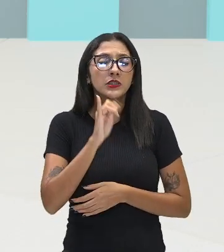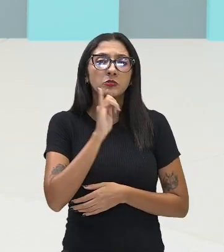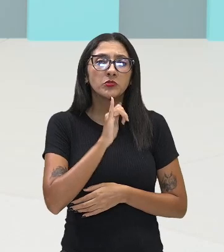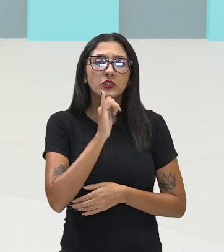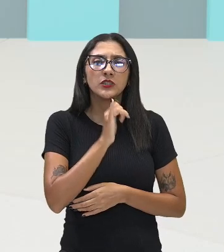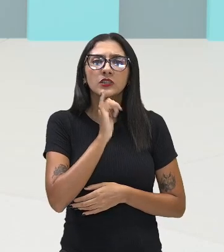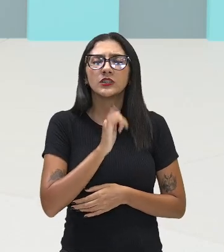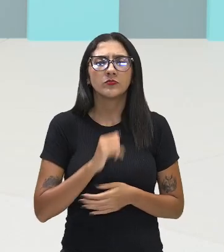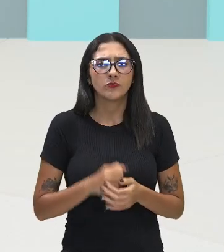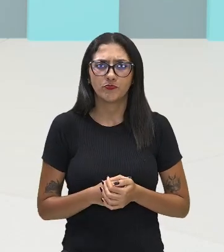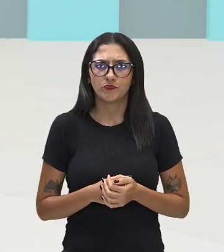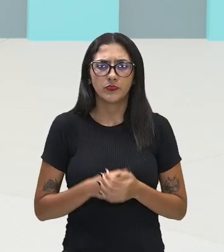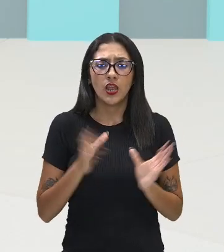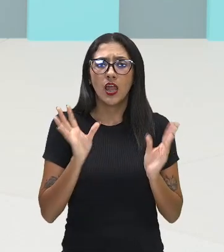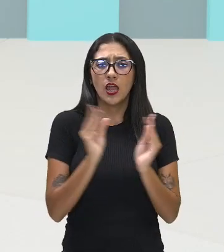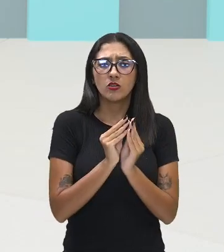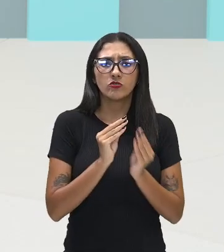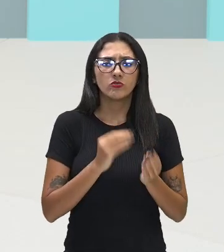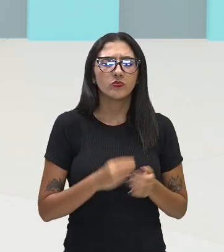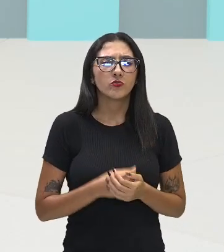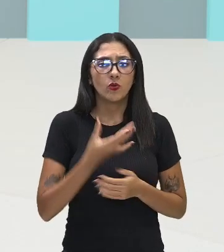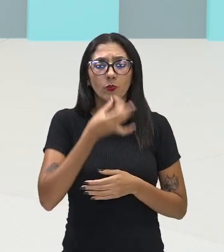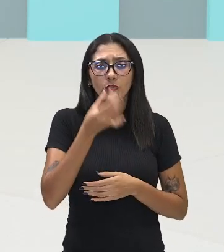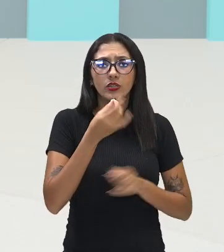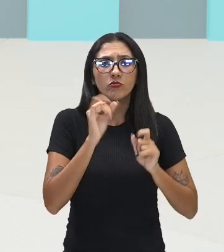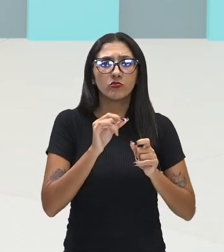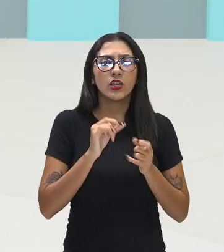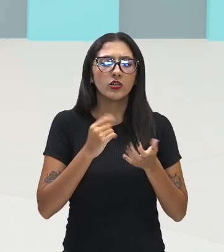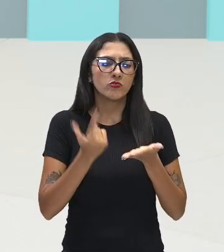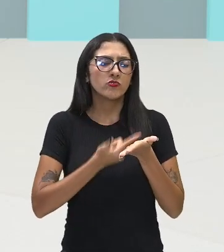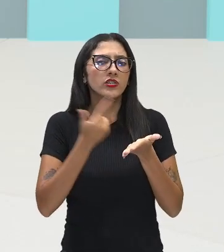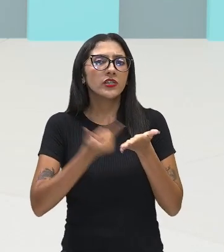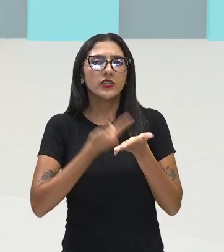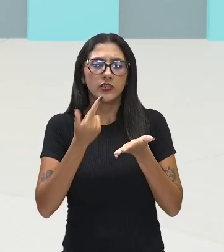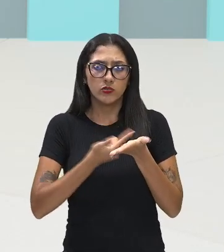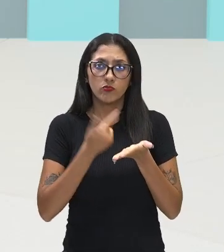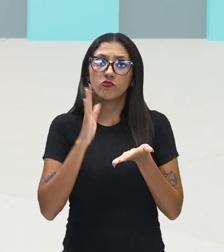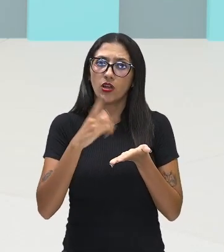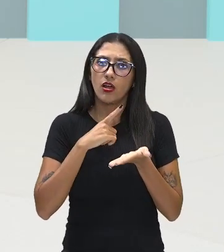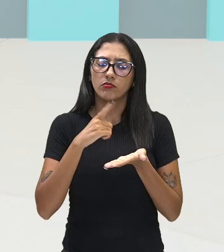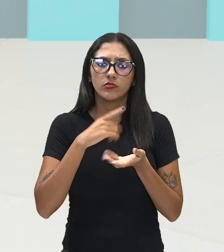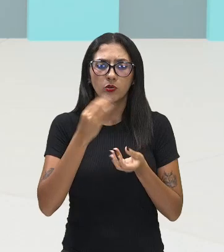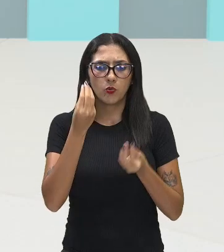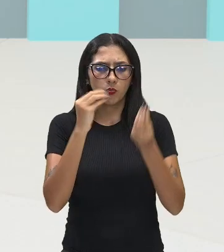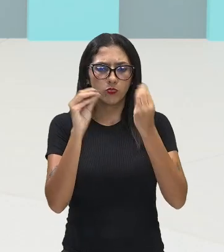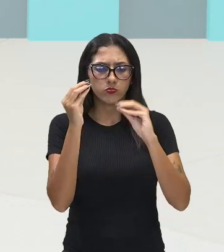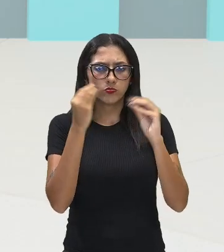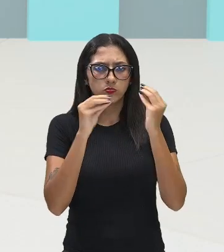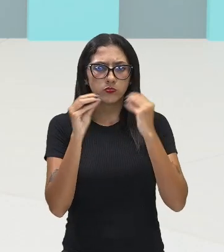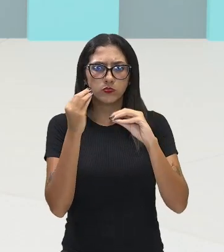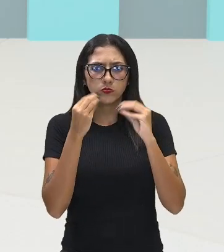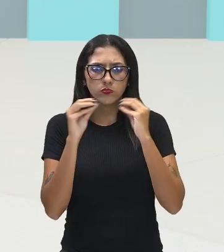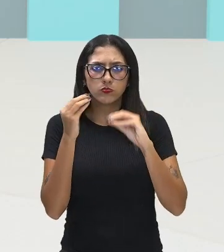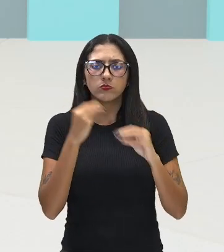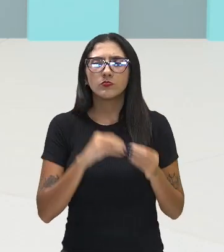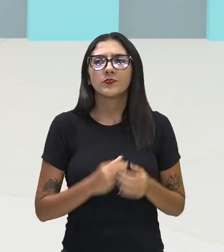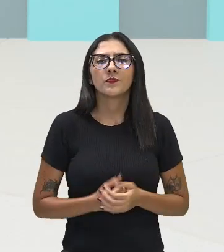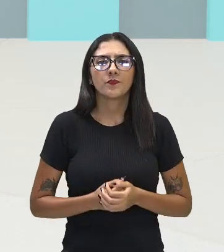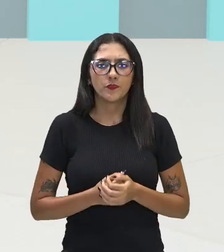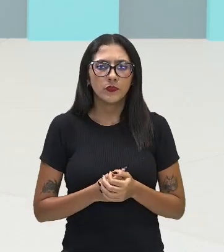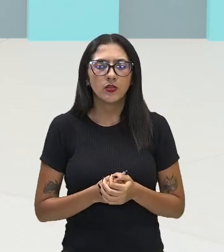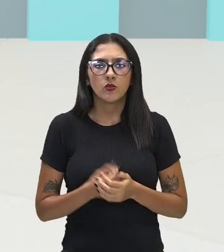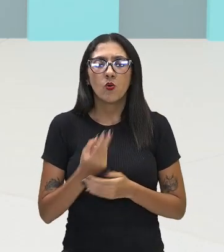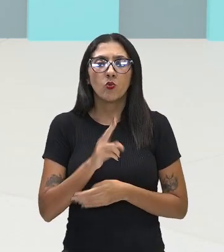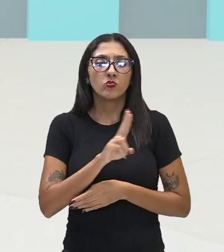exemplo, você vai colocar, já vai contextualizando, colocando lá, né, a obra, o autor,